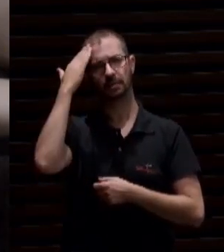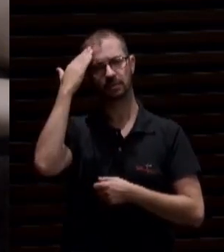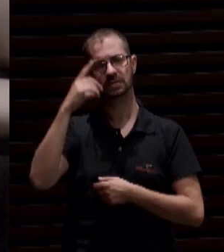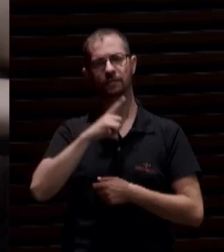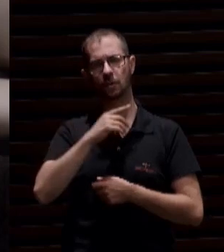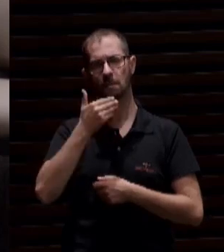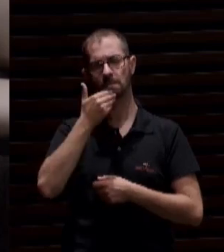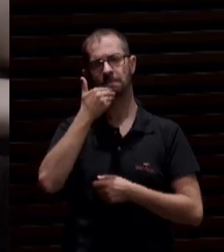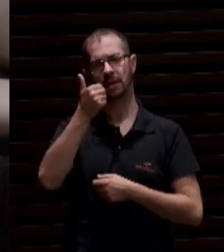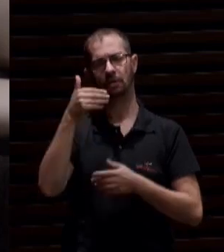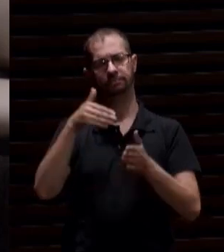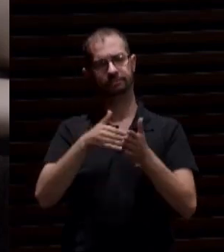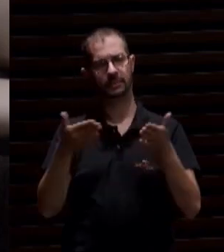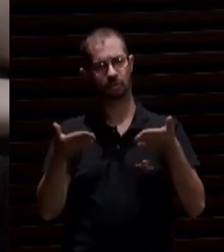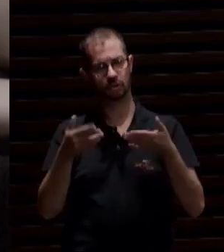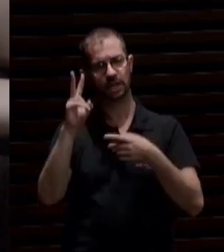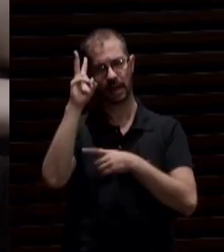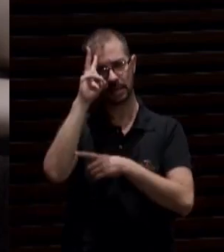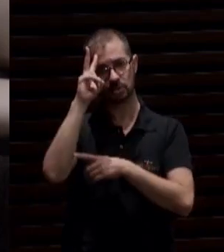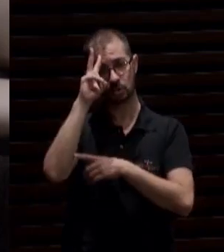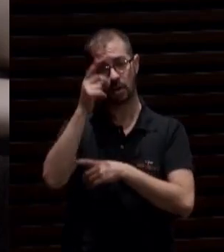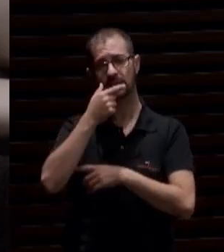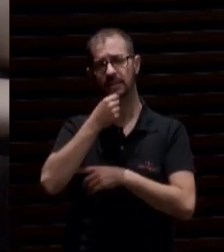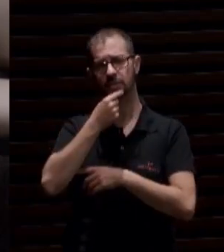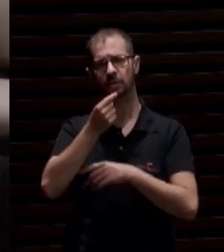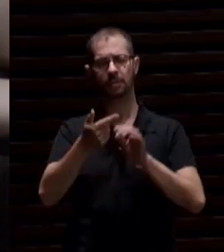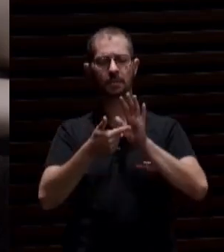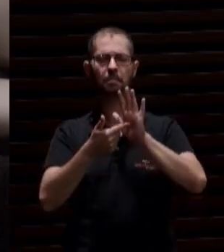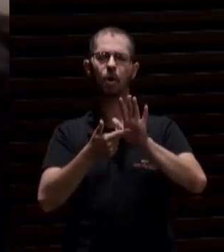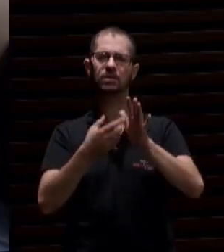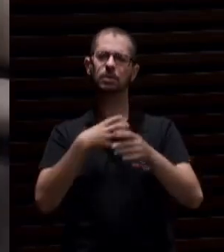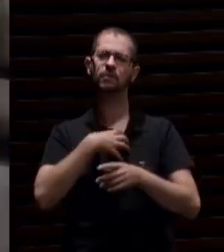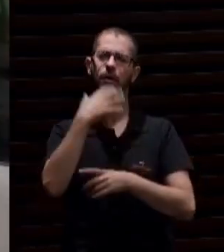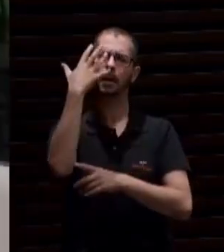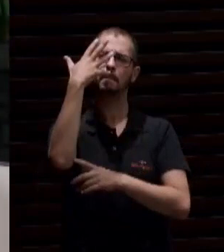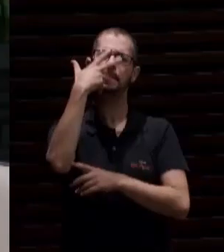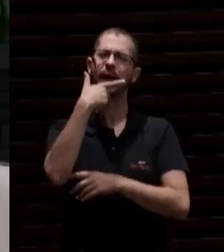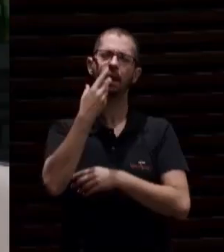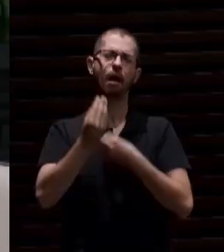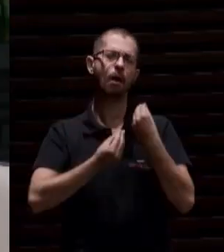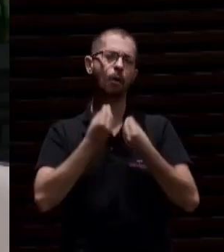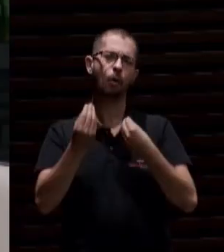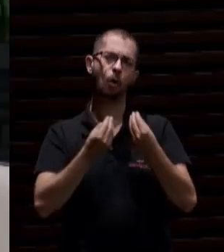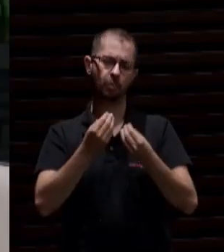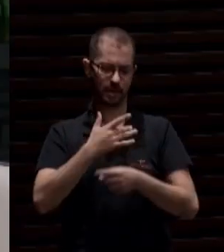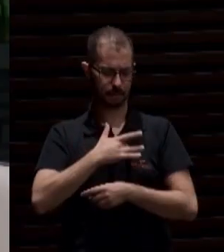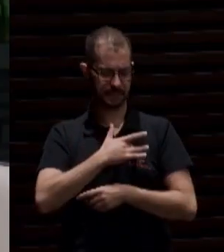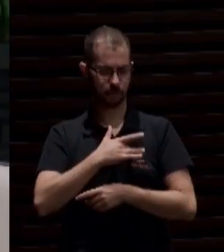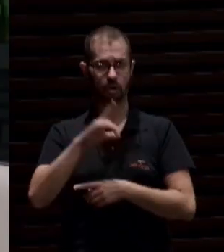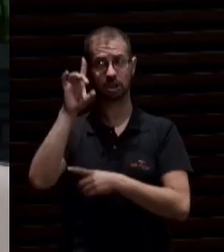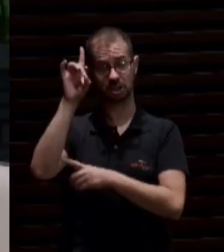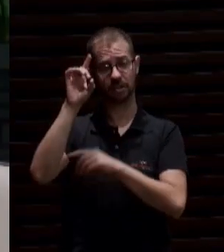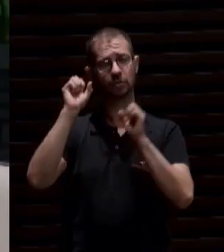até hoje. A história de John Newton ilustra de modo belíssimo de como a misericórdia divina é capaz de